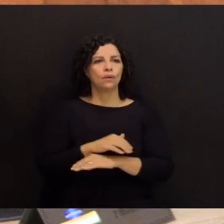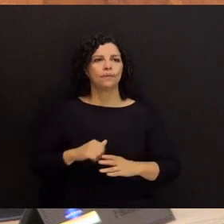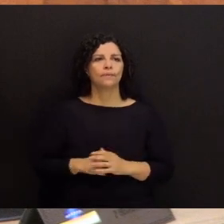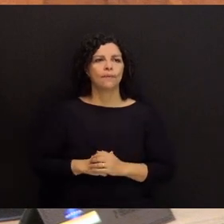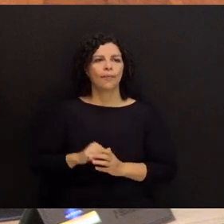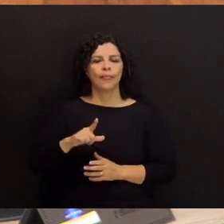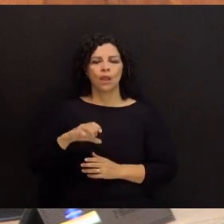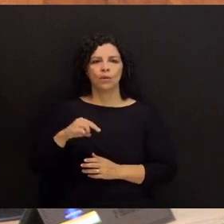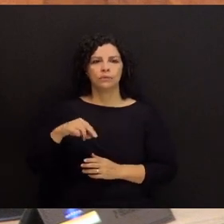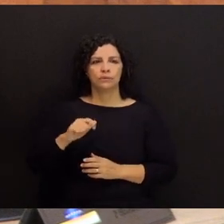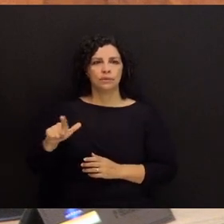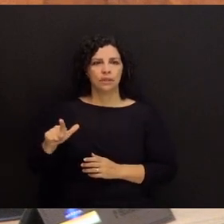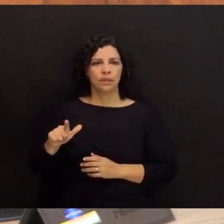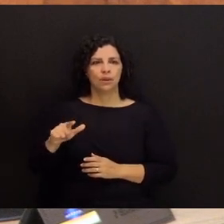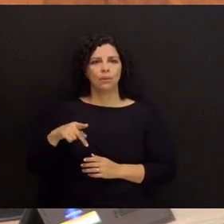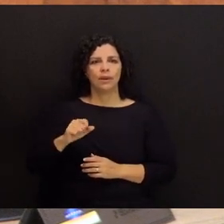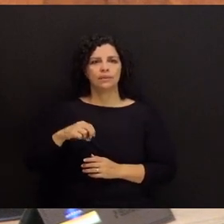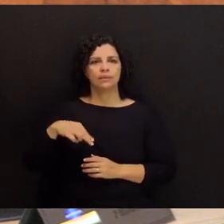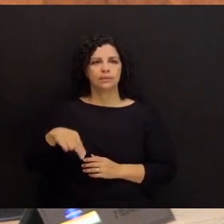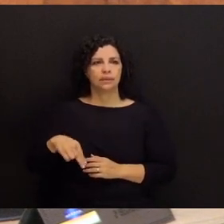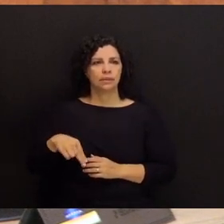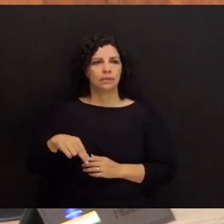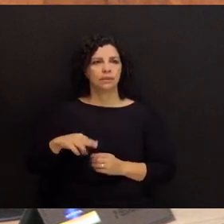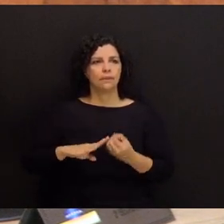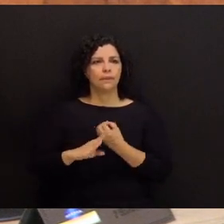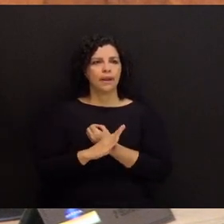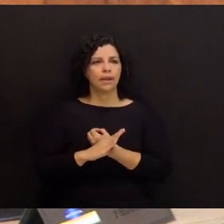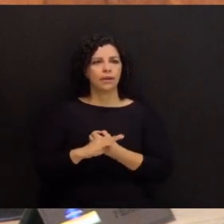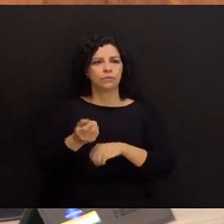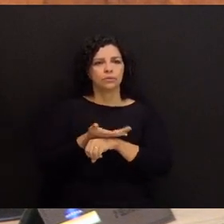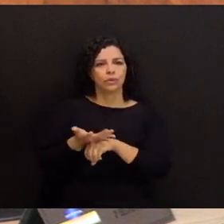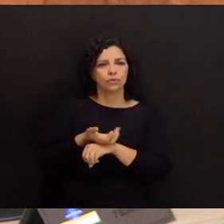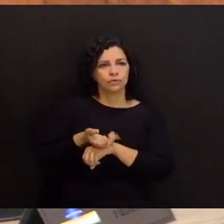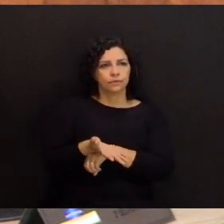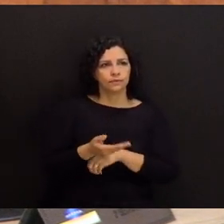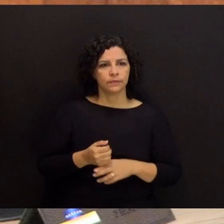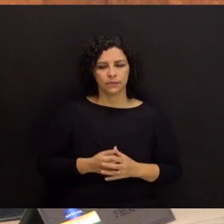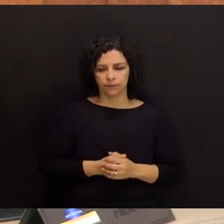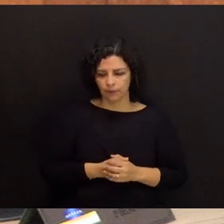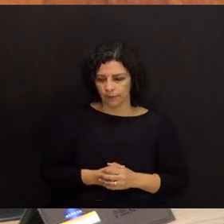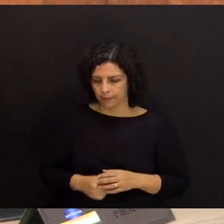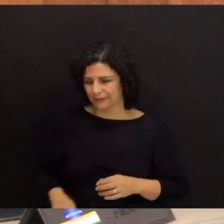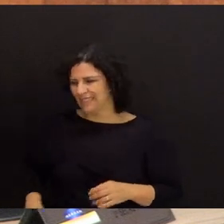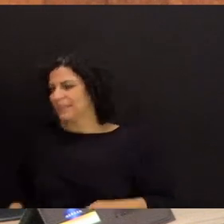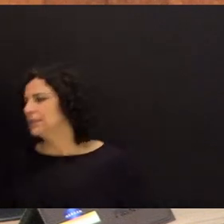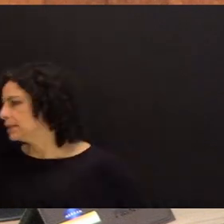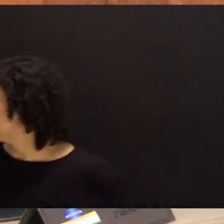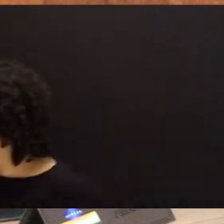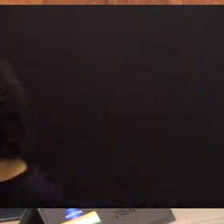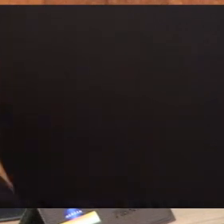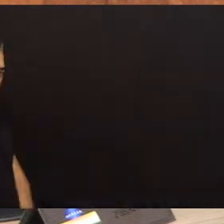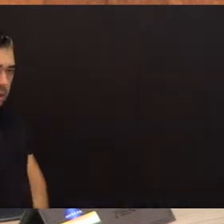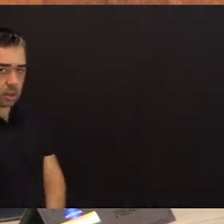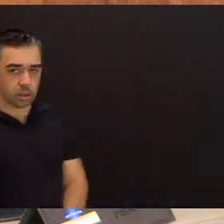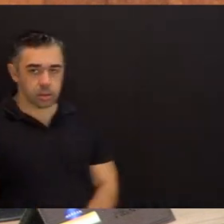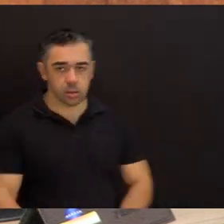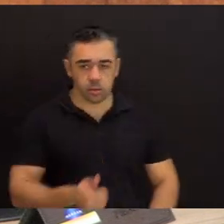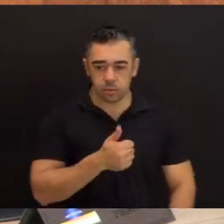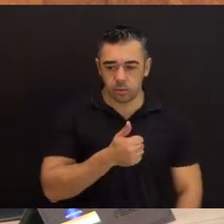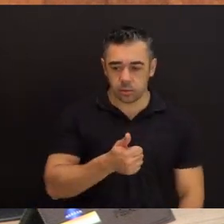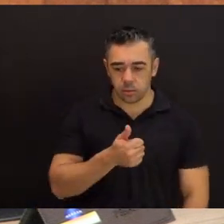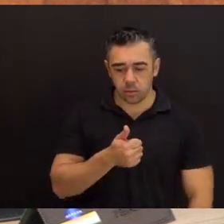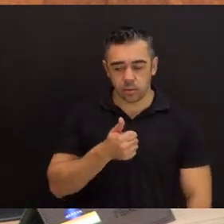Leonel Bassan bairro Cidade Jardim indicação de número 11.641